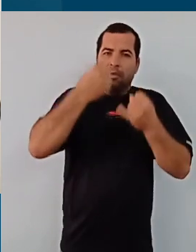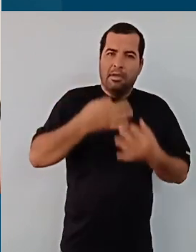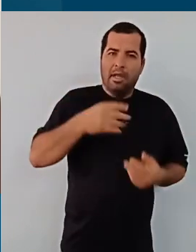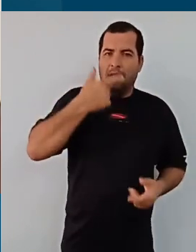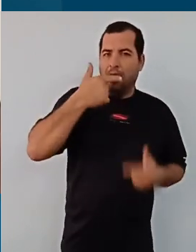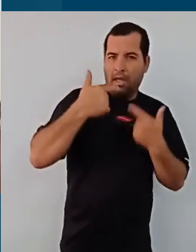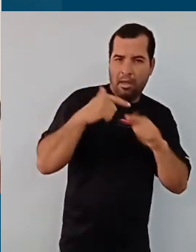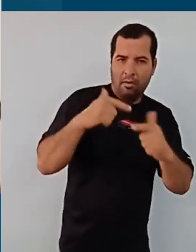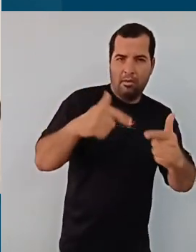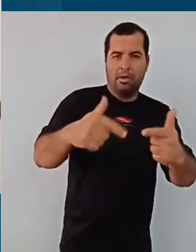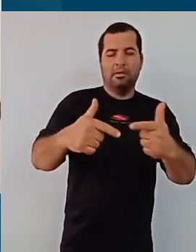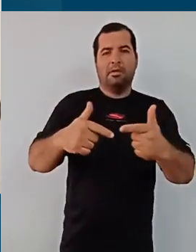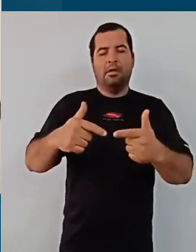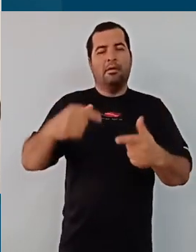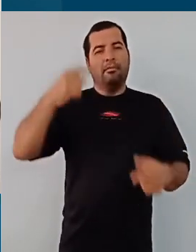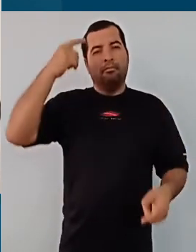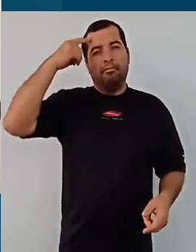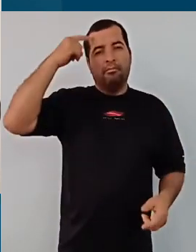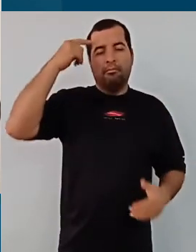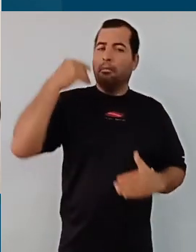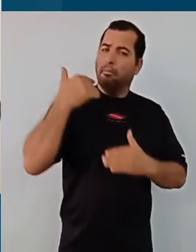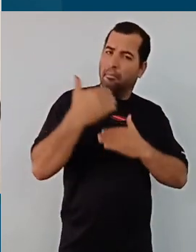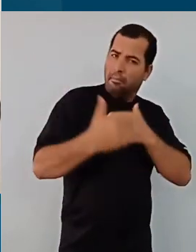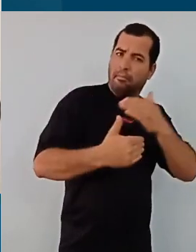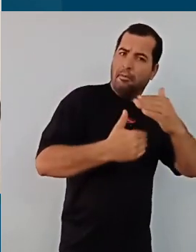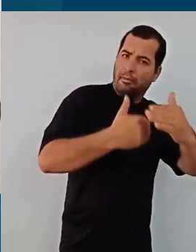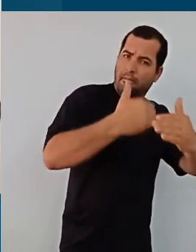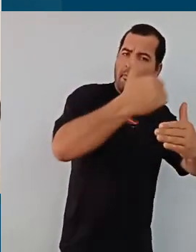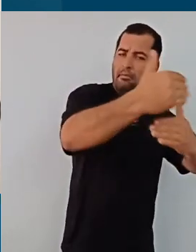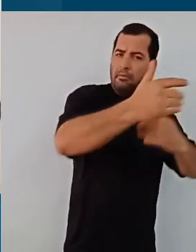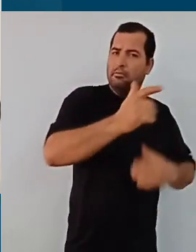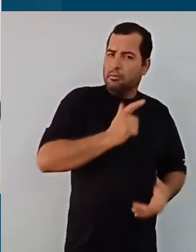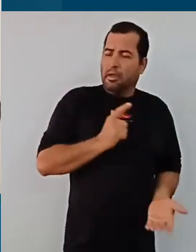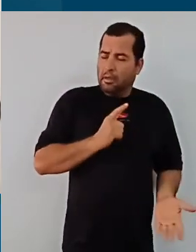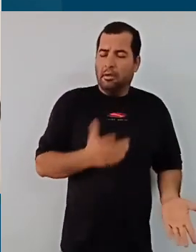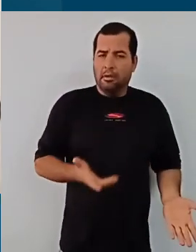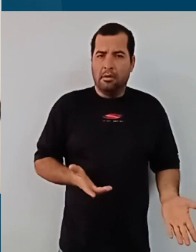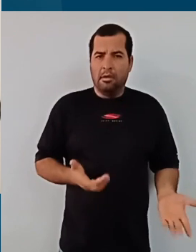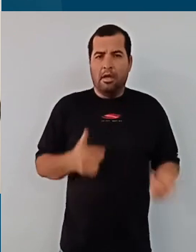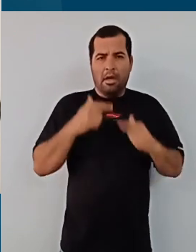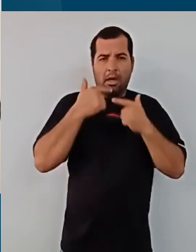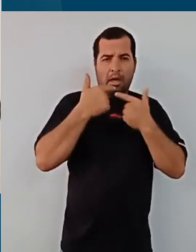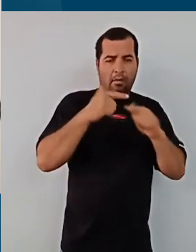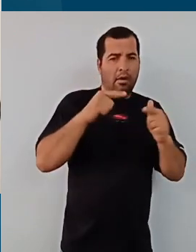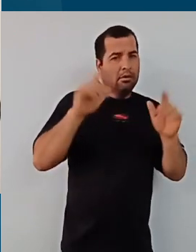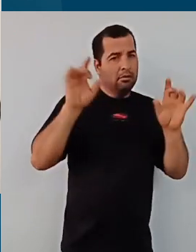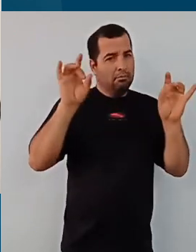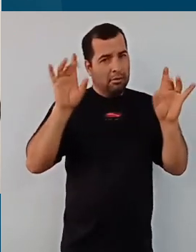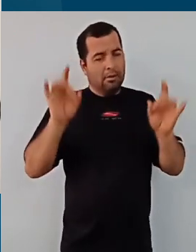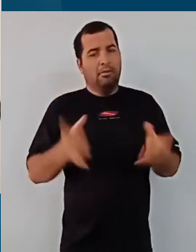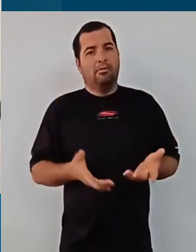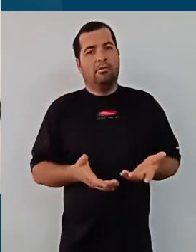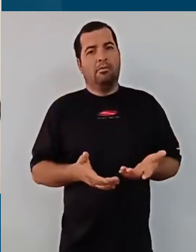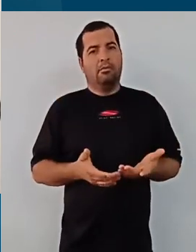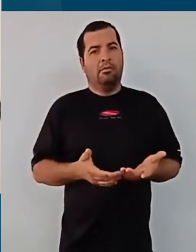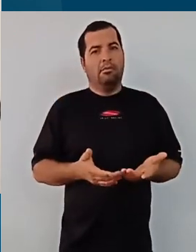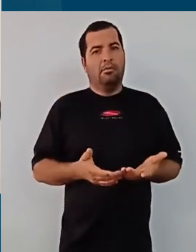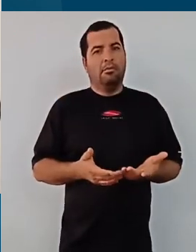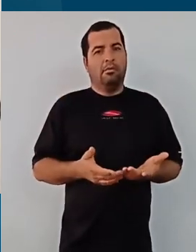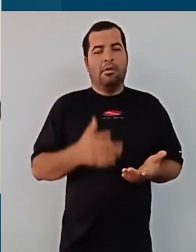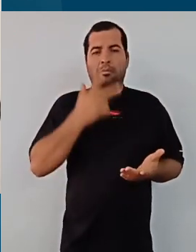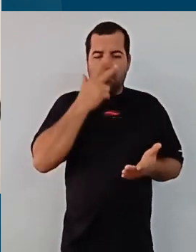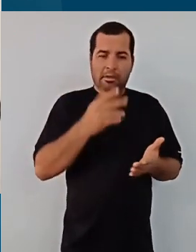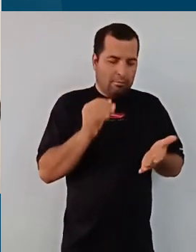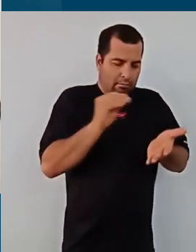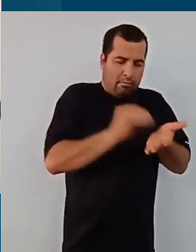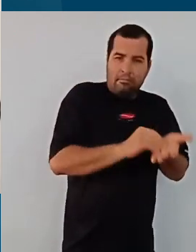você pensa uma progressão, né? No caso de linguagem especificamente, ela não está